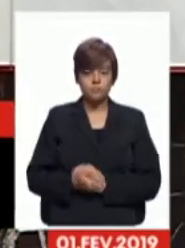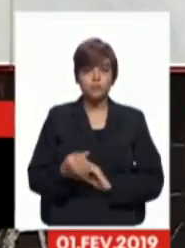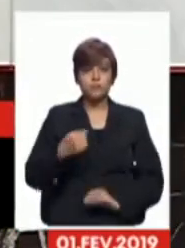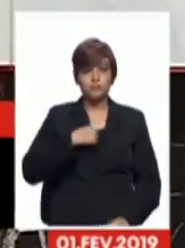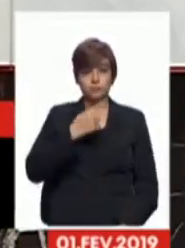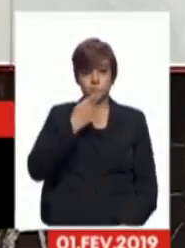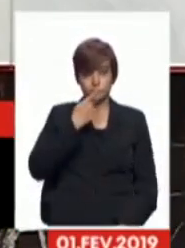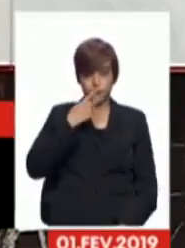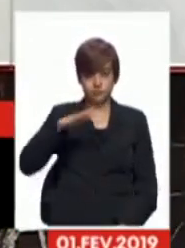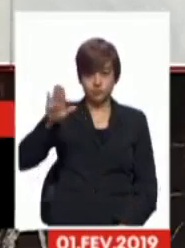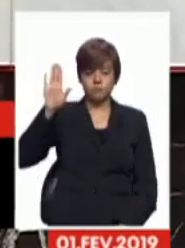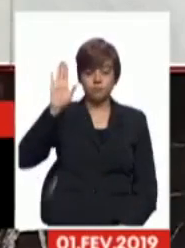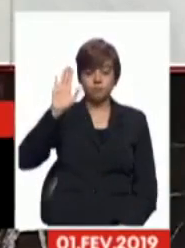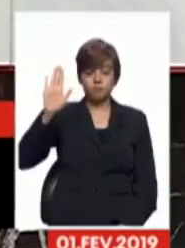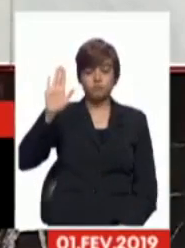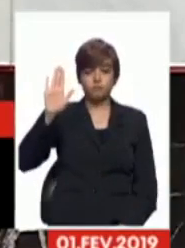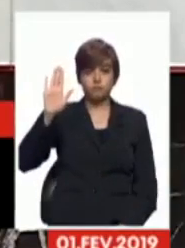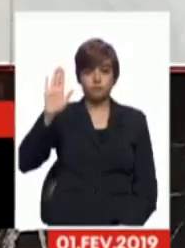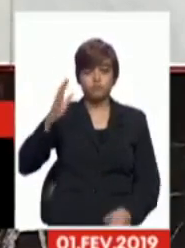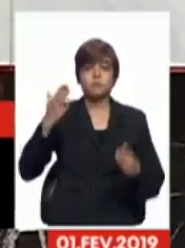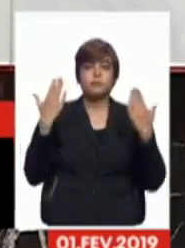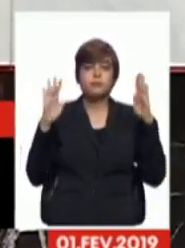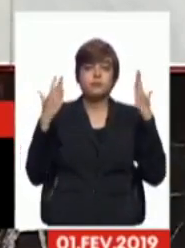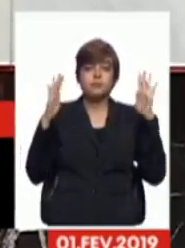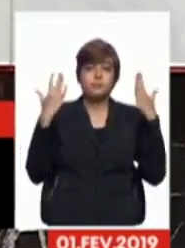Assim eu prometo.